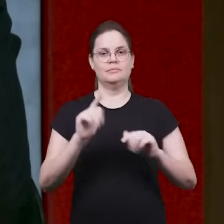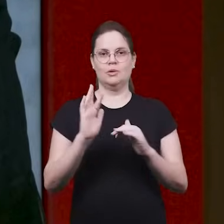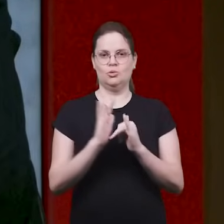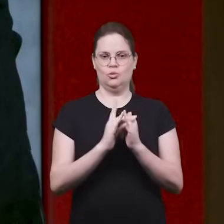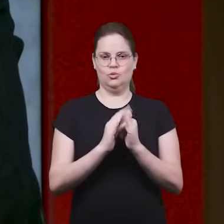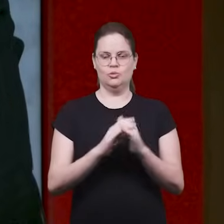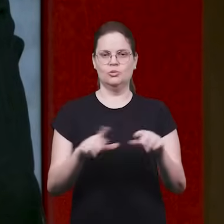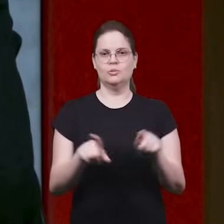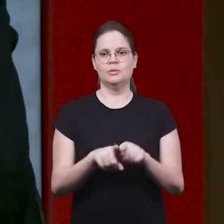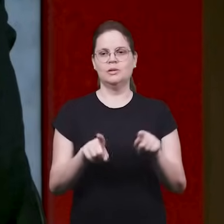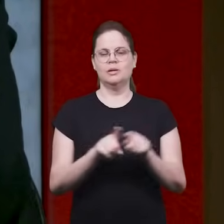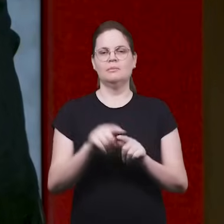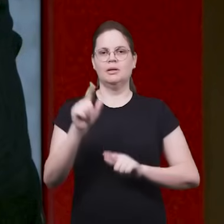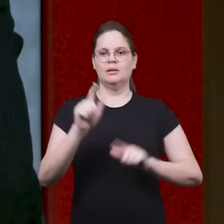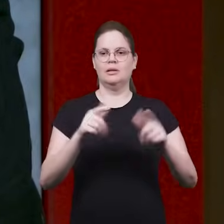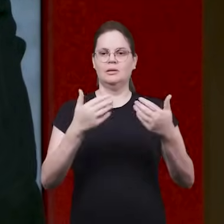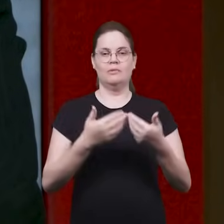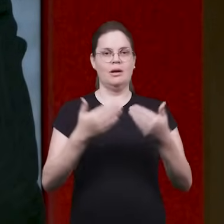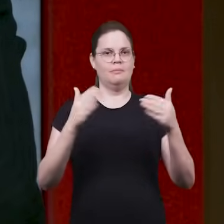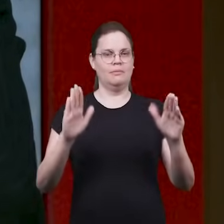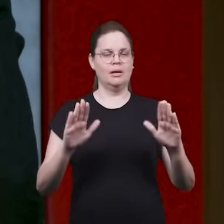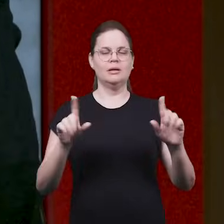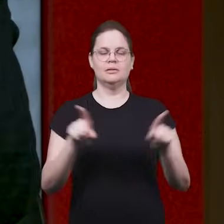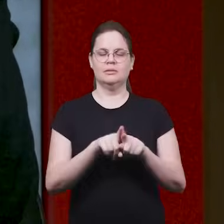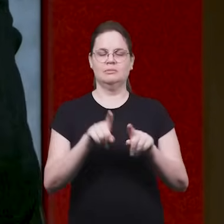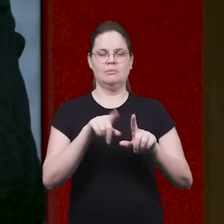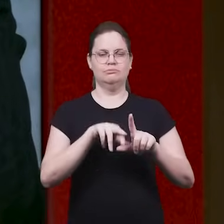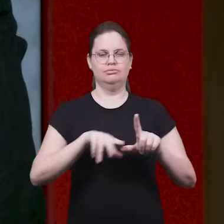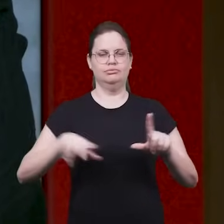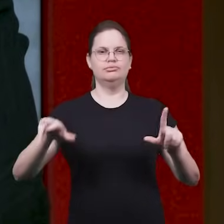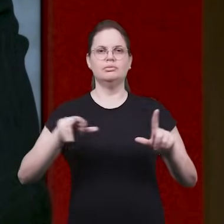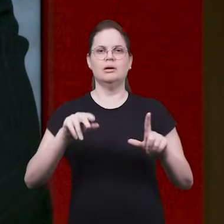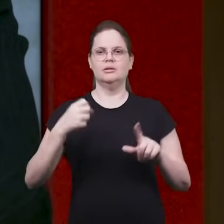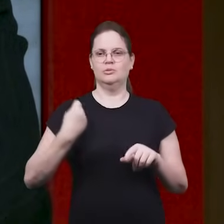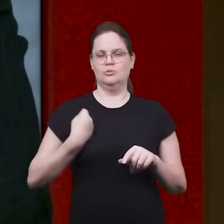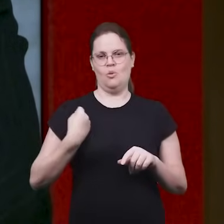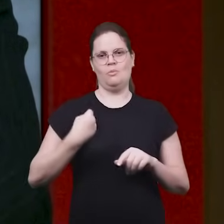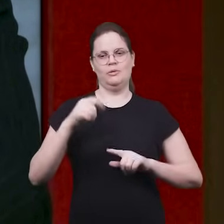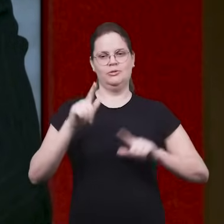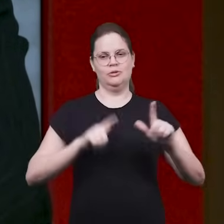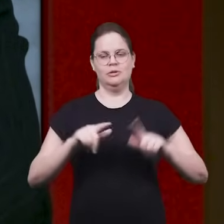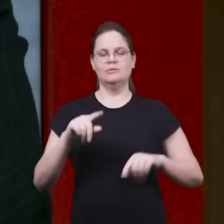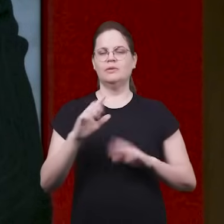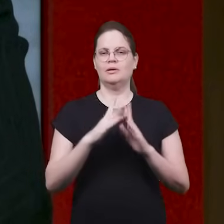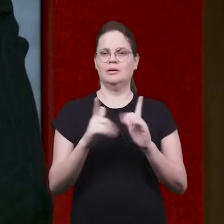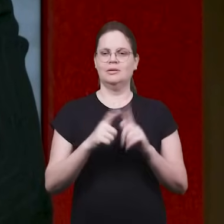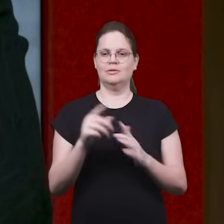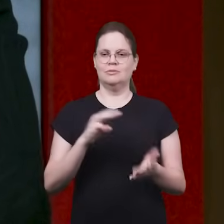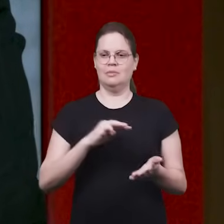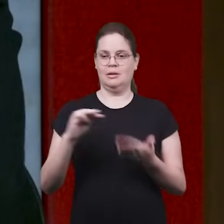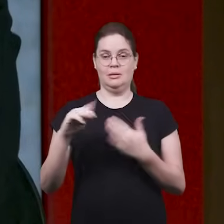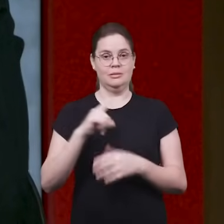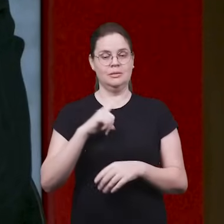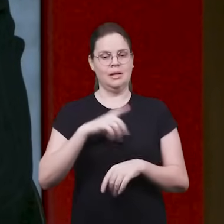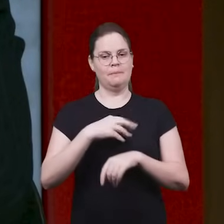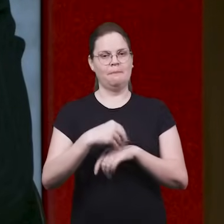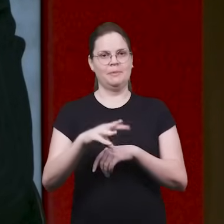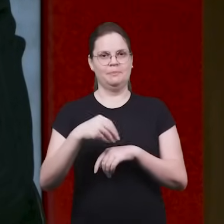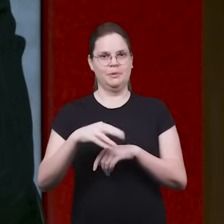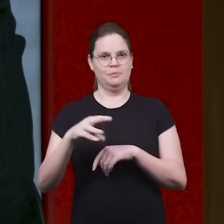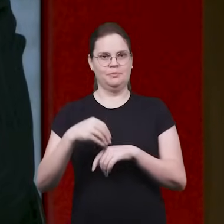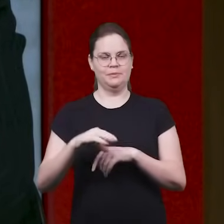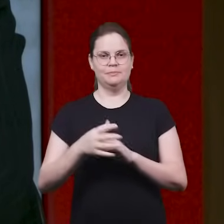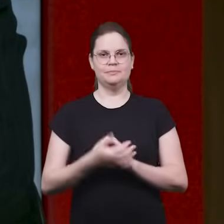YouTube, mas na TV aberta, em todos os canais, as multicanais que a Igreja Cristã Maranata transmite este